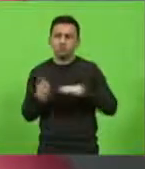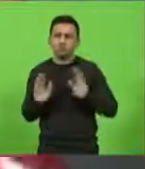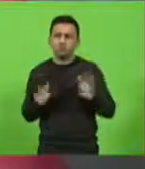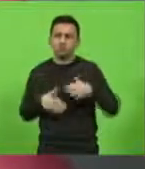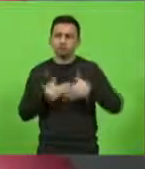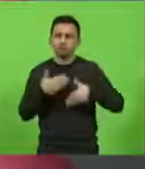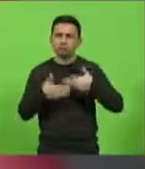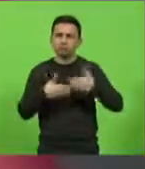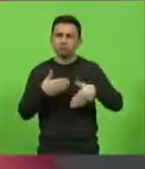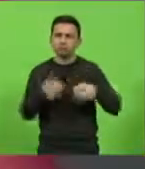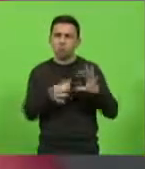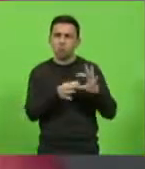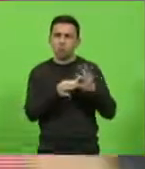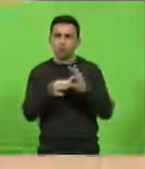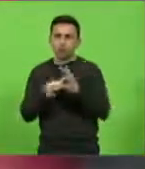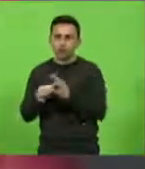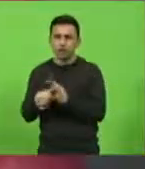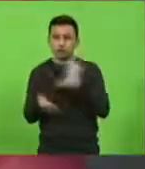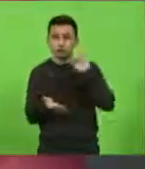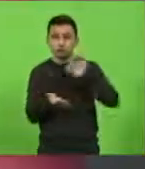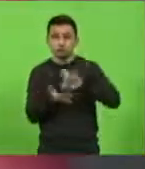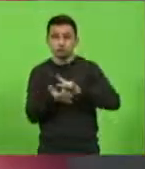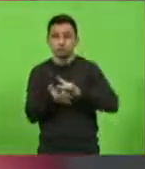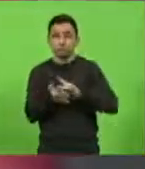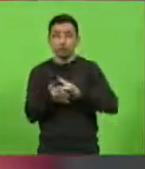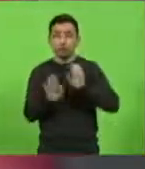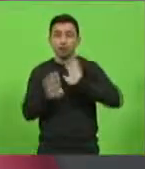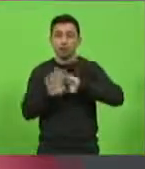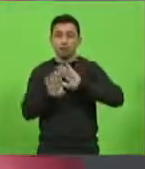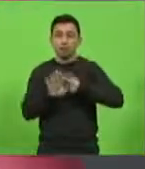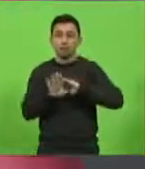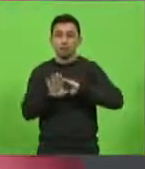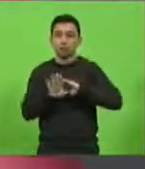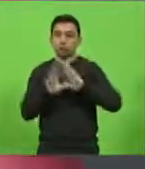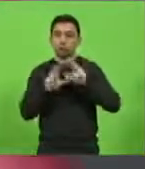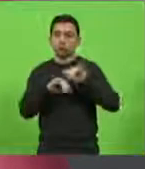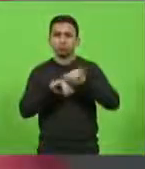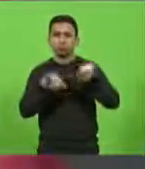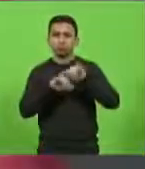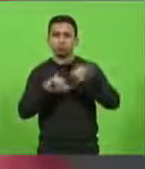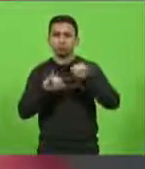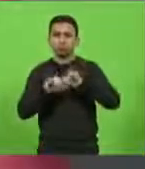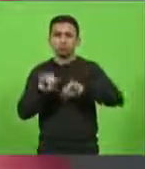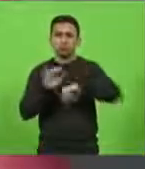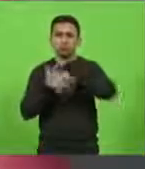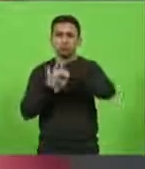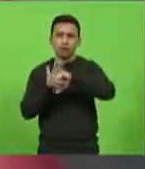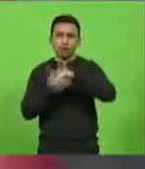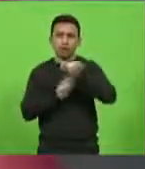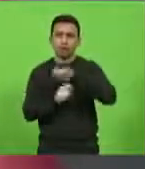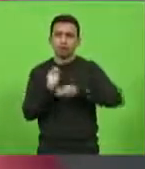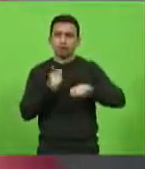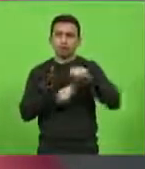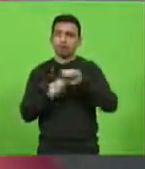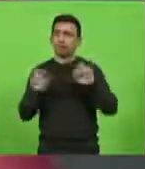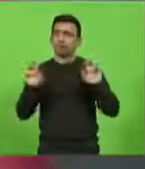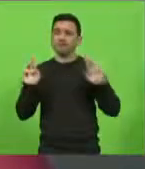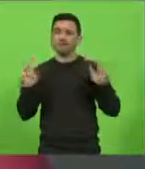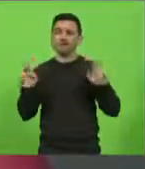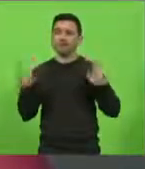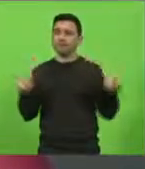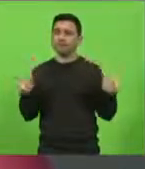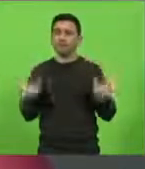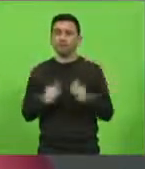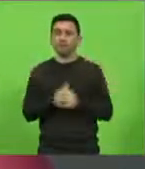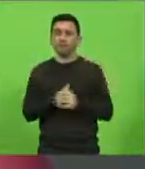contexto fático como pano de fundo as repercussões nas esferas criminal e administrativa política são totalmente distintas